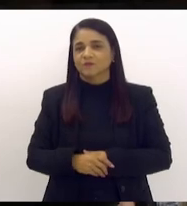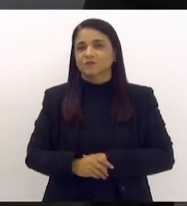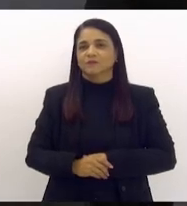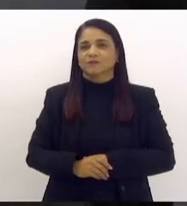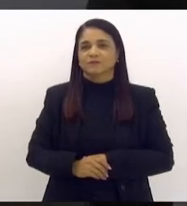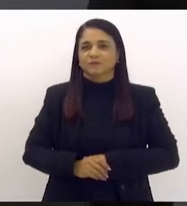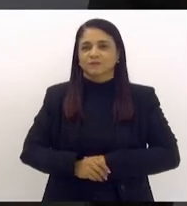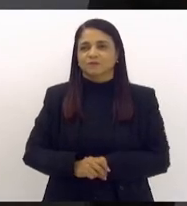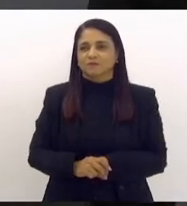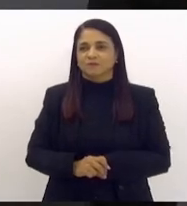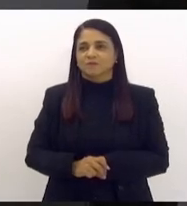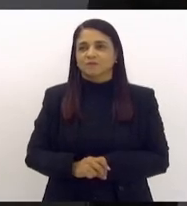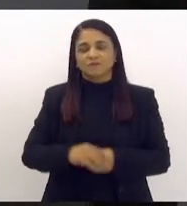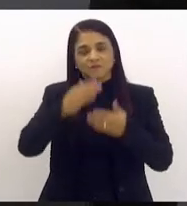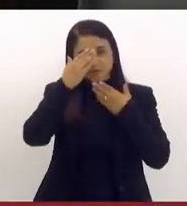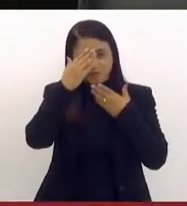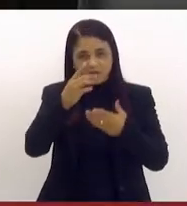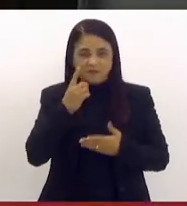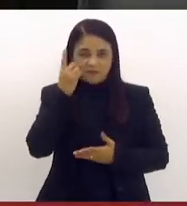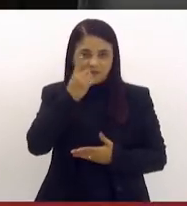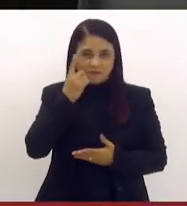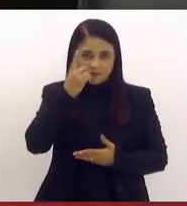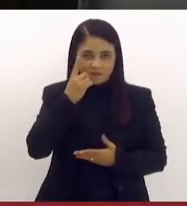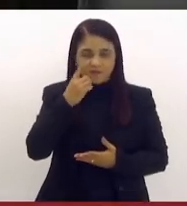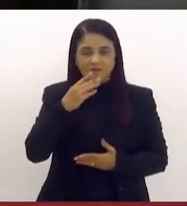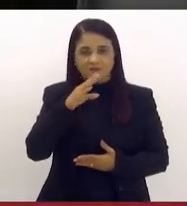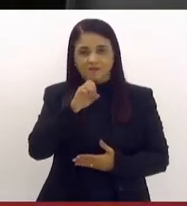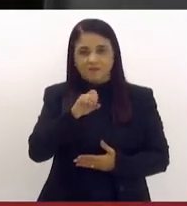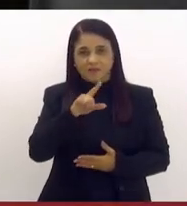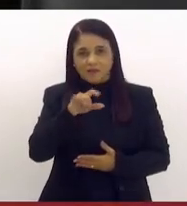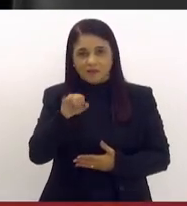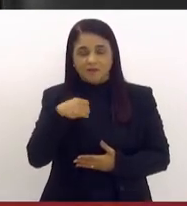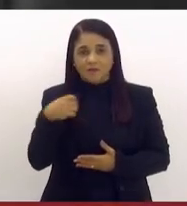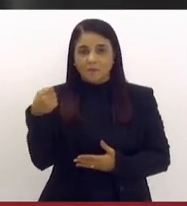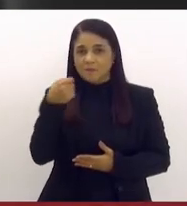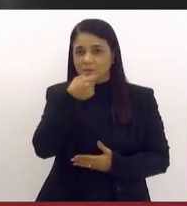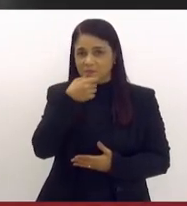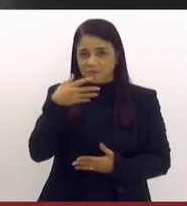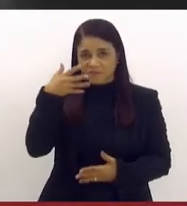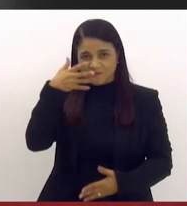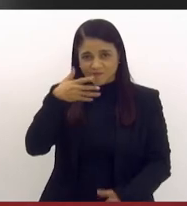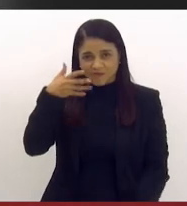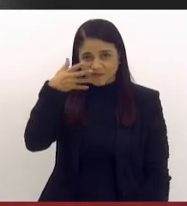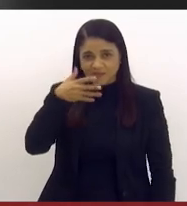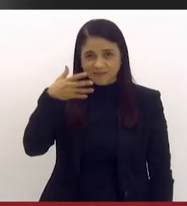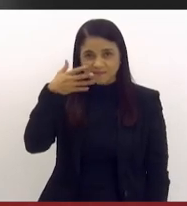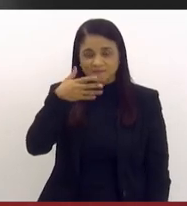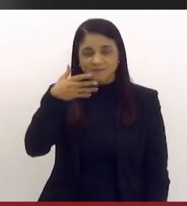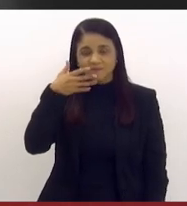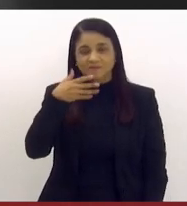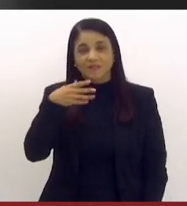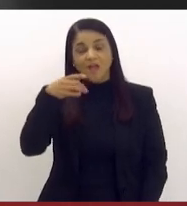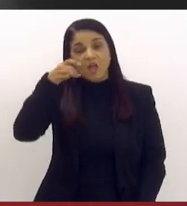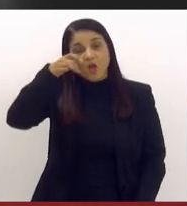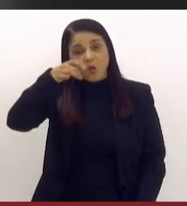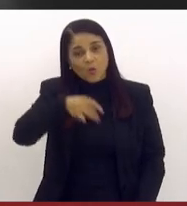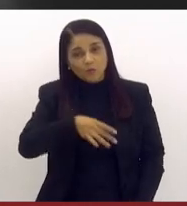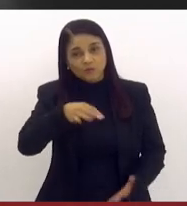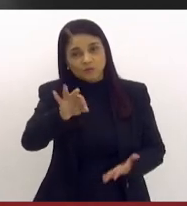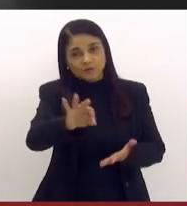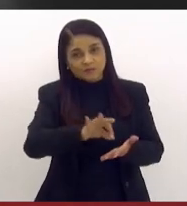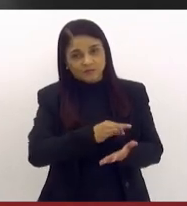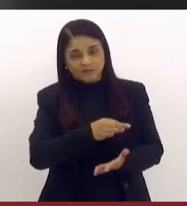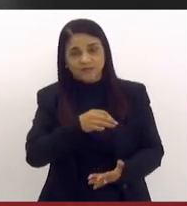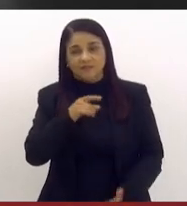todas Obrigada deputada Célia Jordão eu vou passar a palavra agora pra última inscrita a